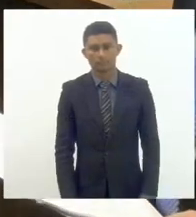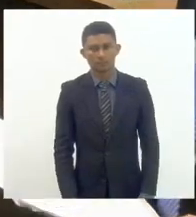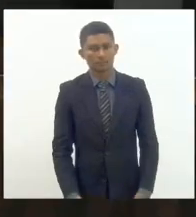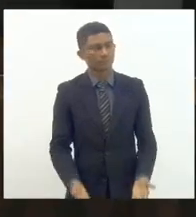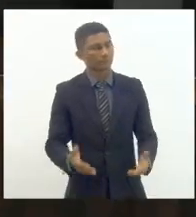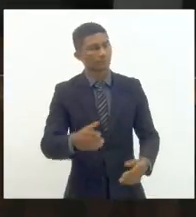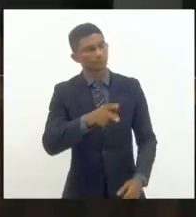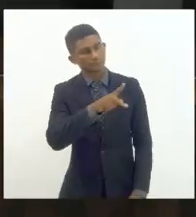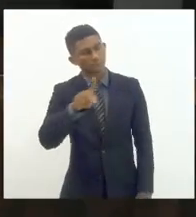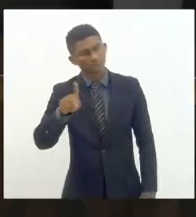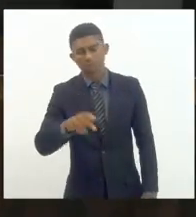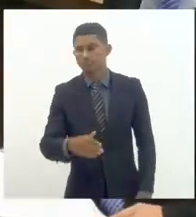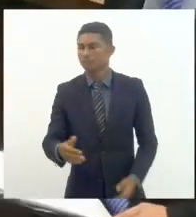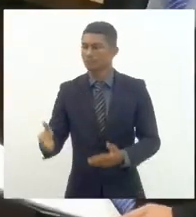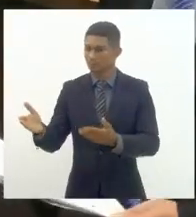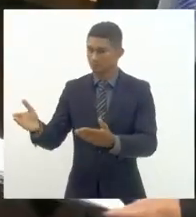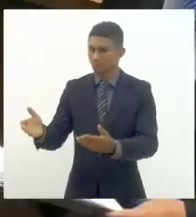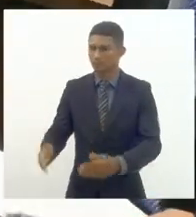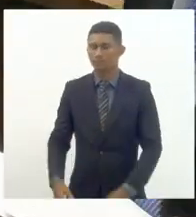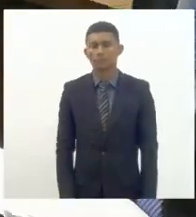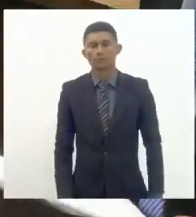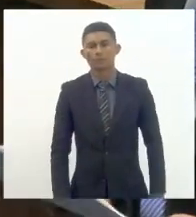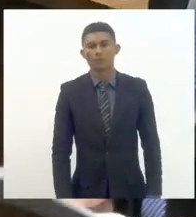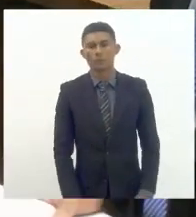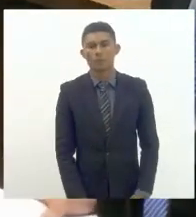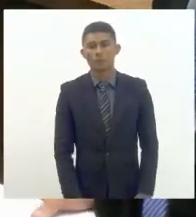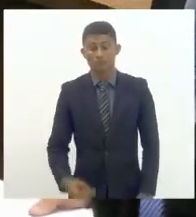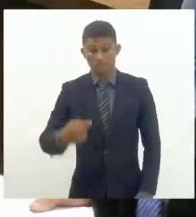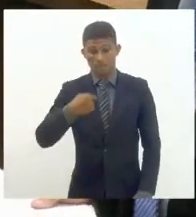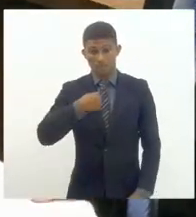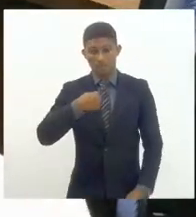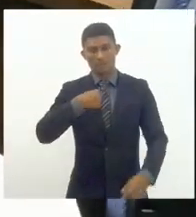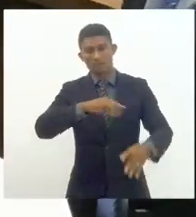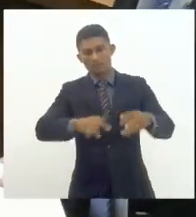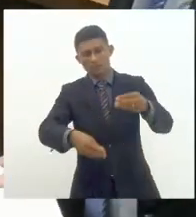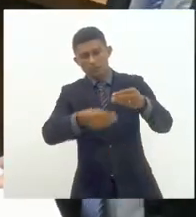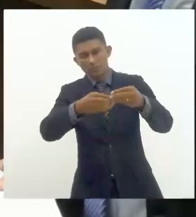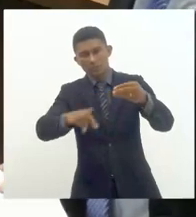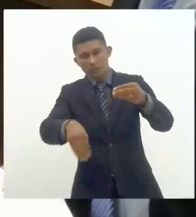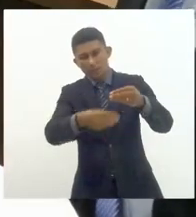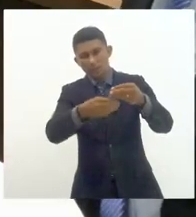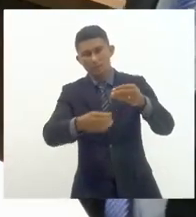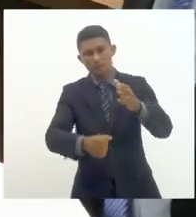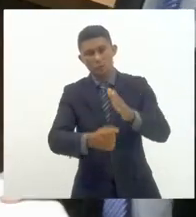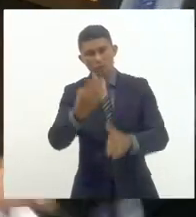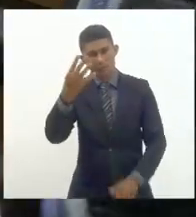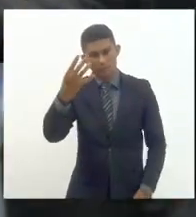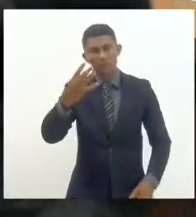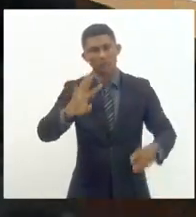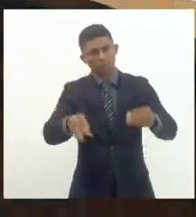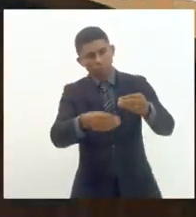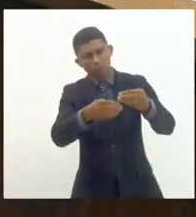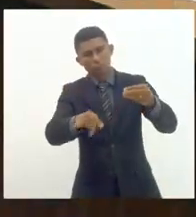Presidente. Deputado Luiz Paulo. Os meus quatro destaques foram